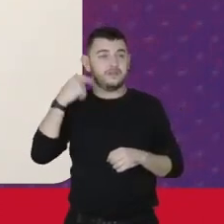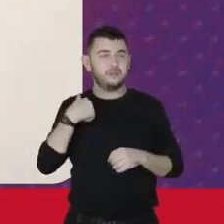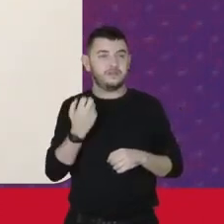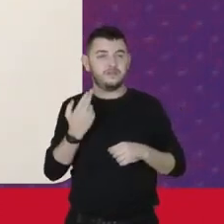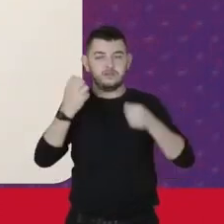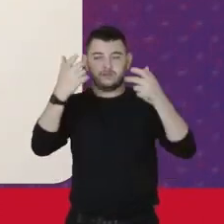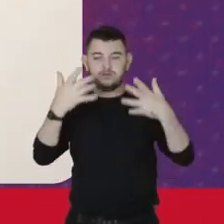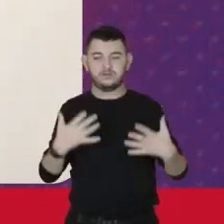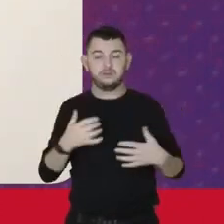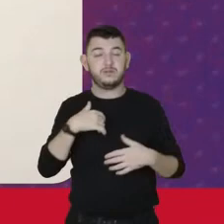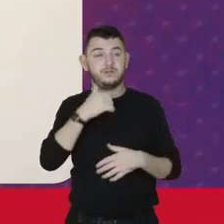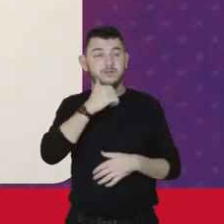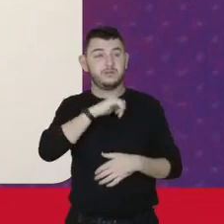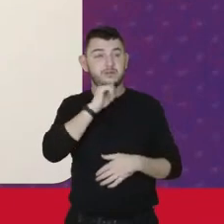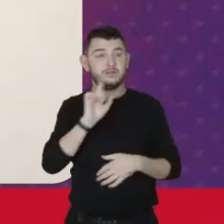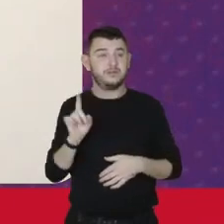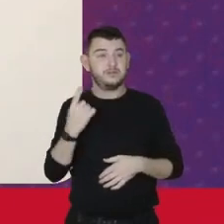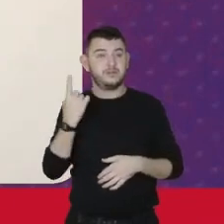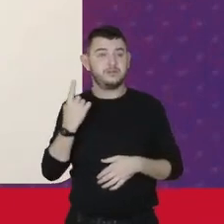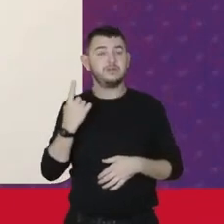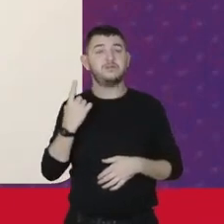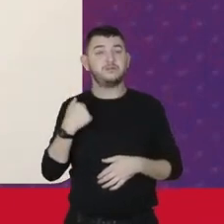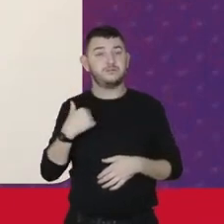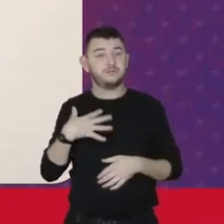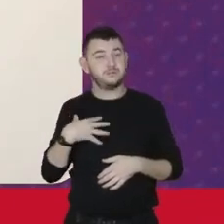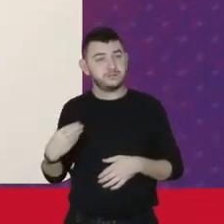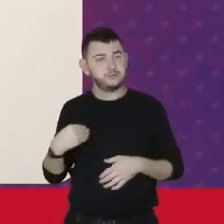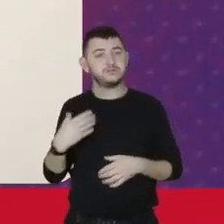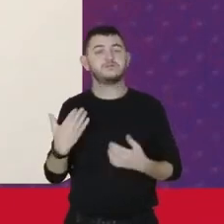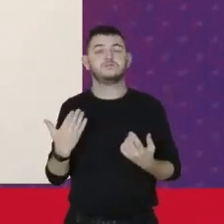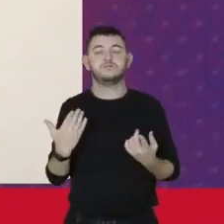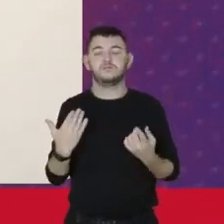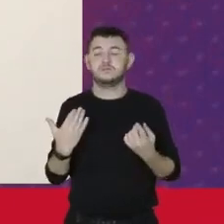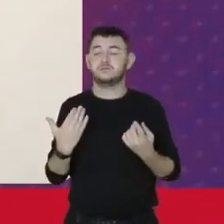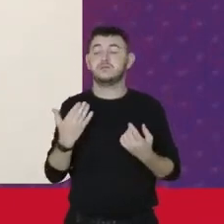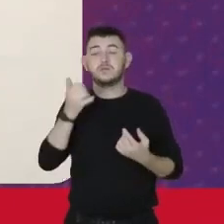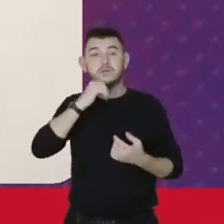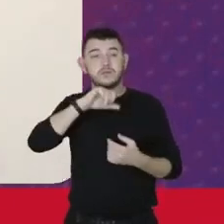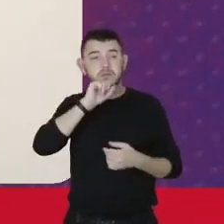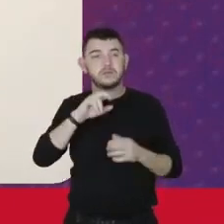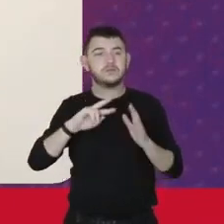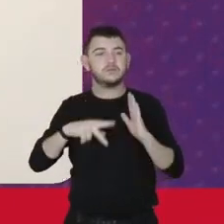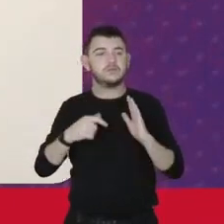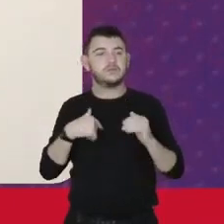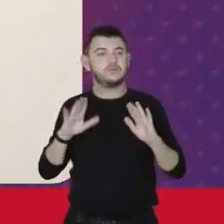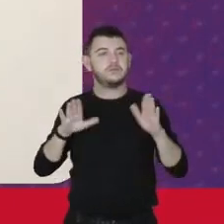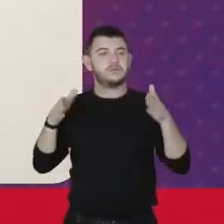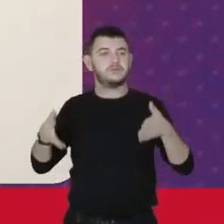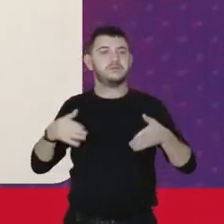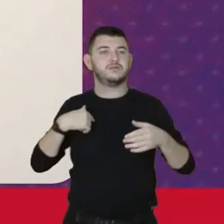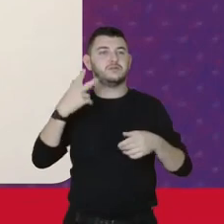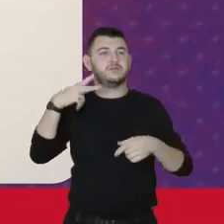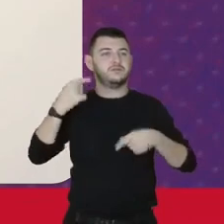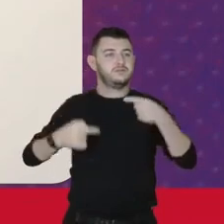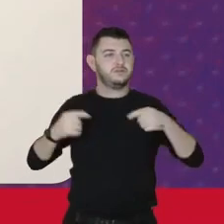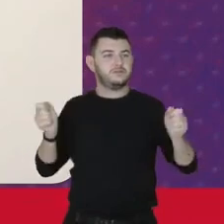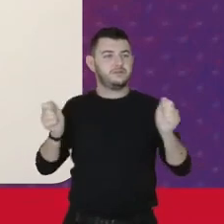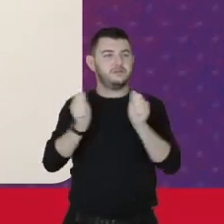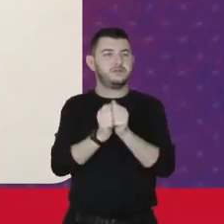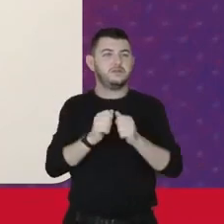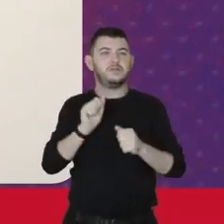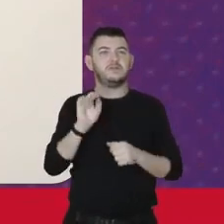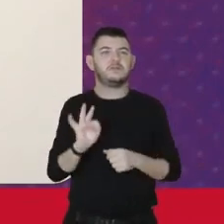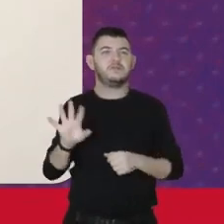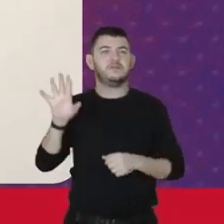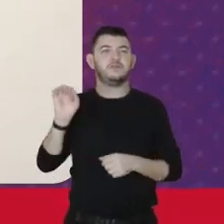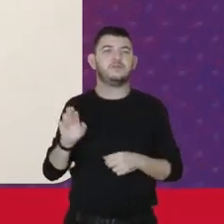sou filha de mãe solo, sindicalista, então eu estava sempre participando das atividades políticas junto com ela,